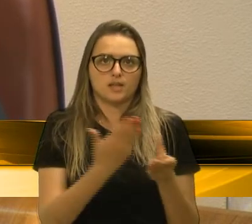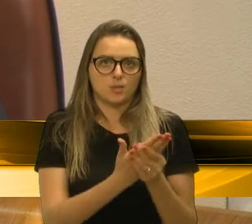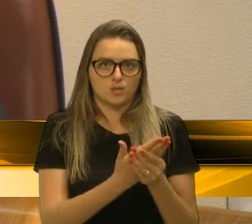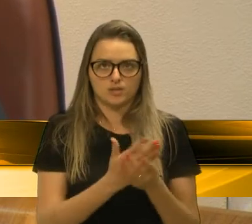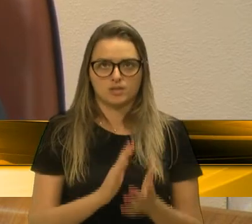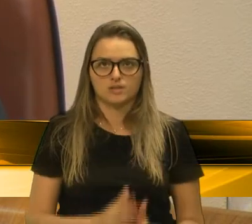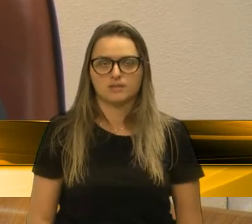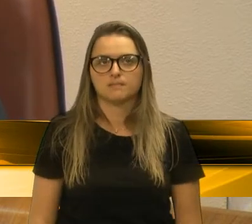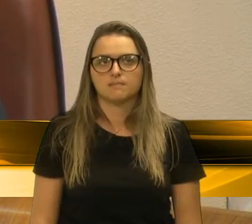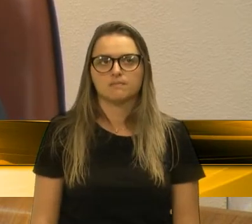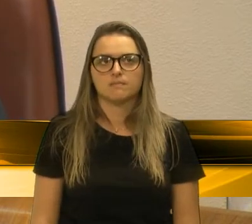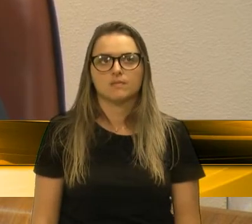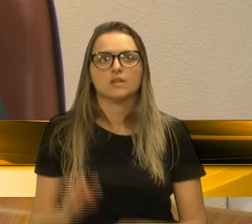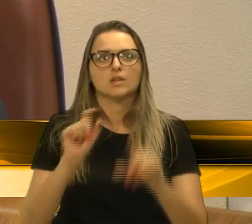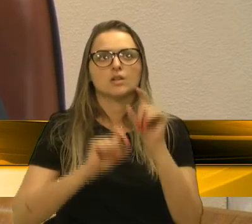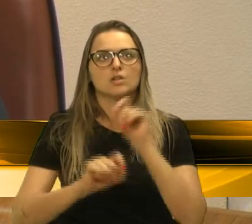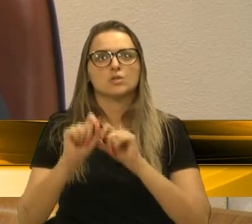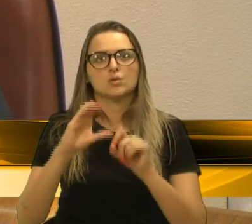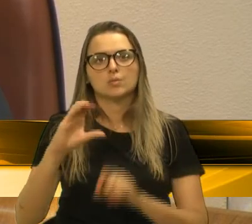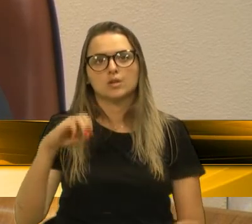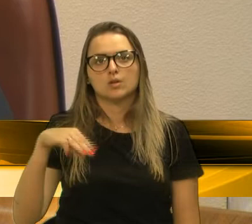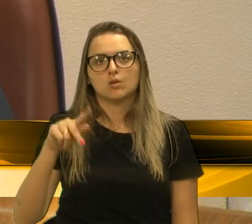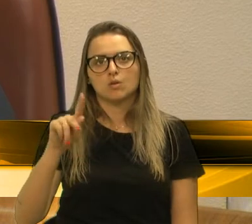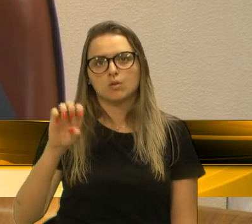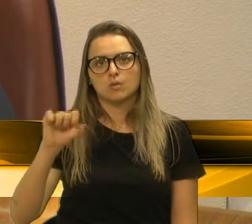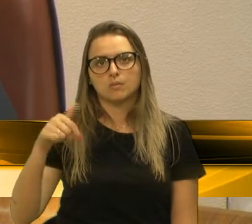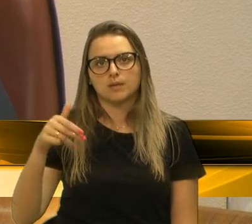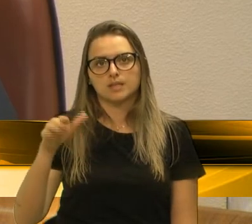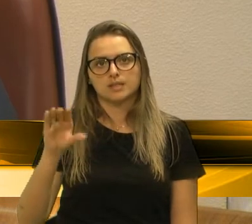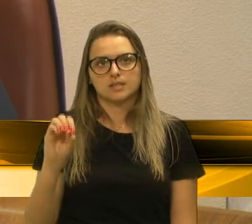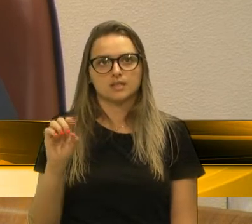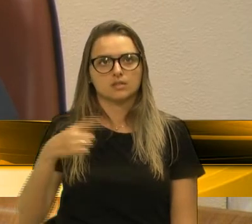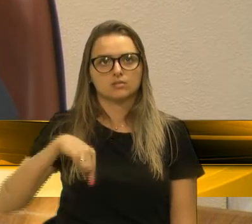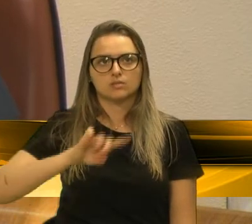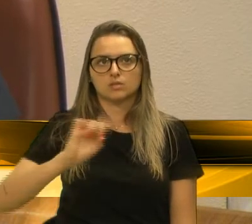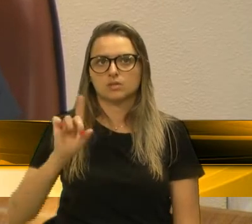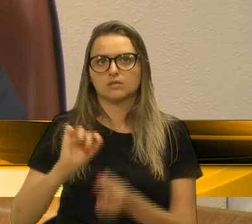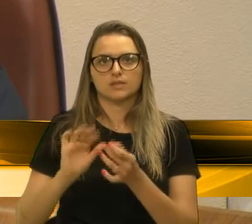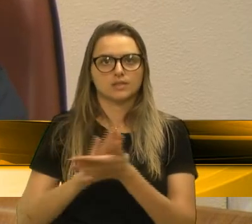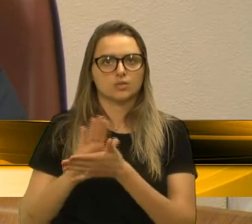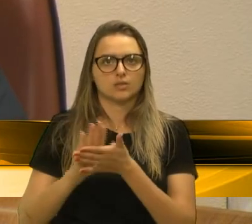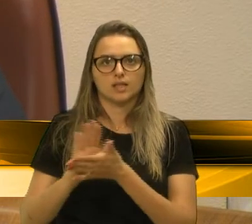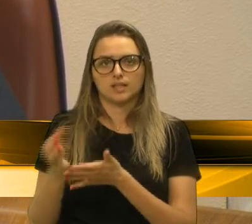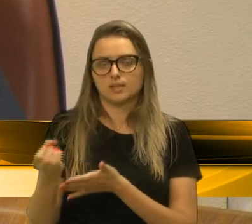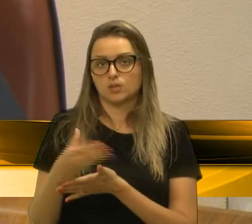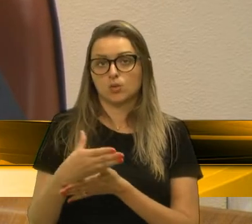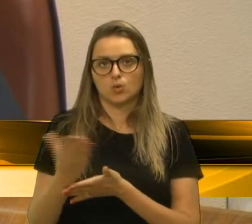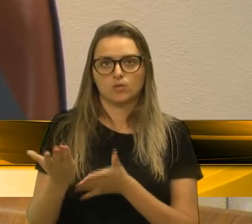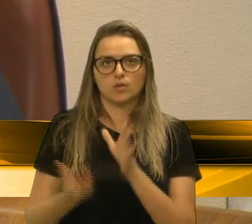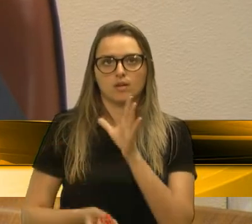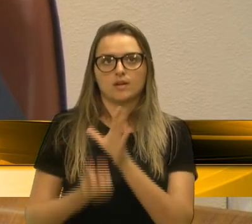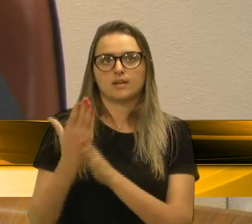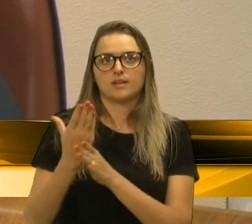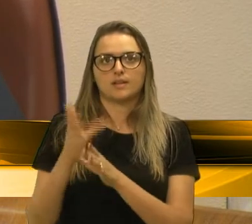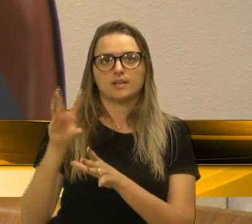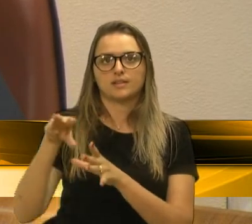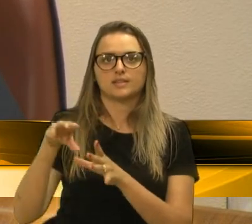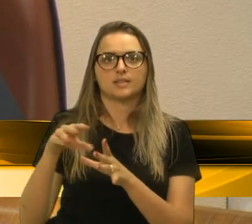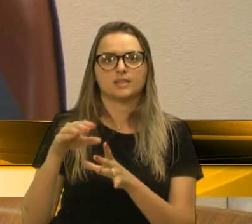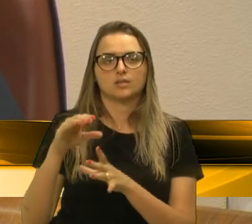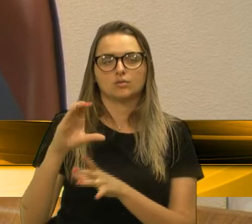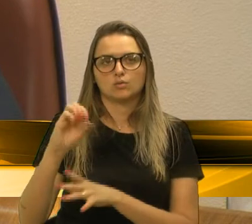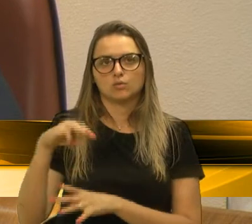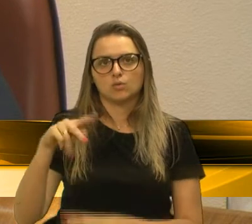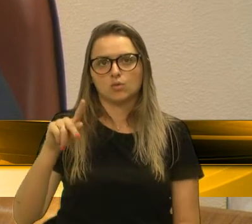relação à compensação, nós não estamos inovando em lugar nenhum. A criação de câmaras de compensação,